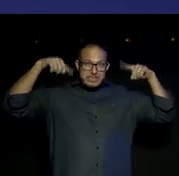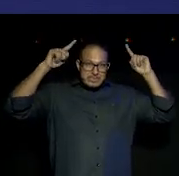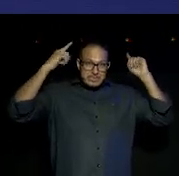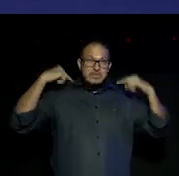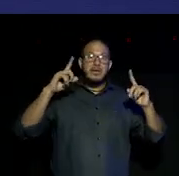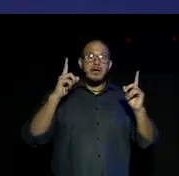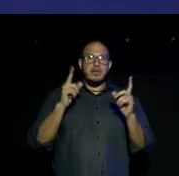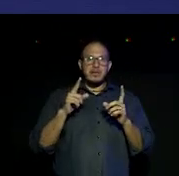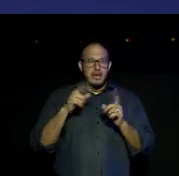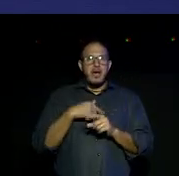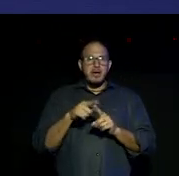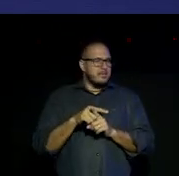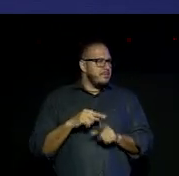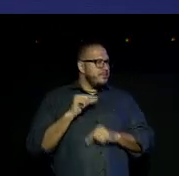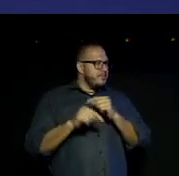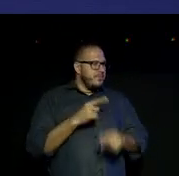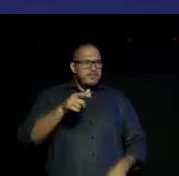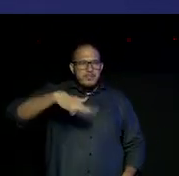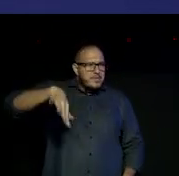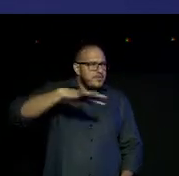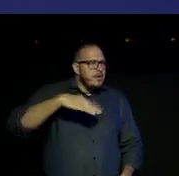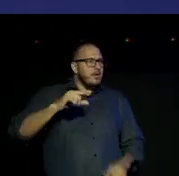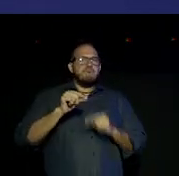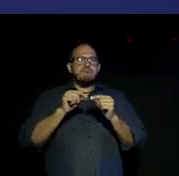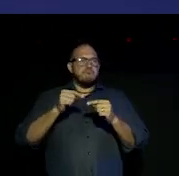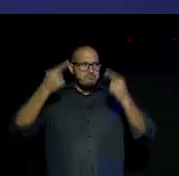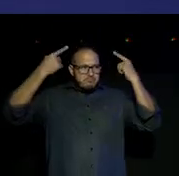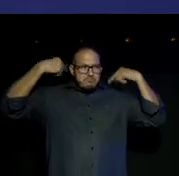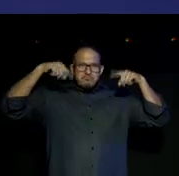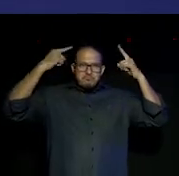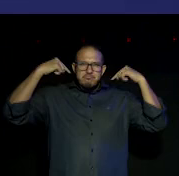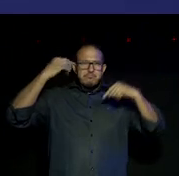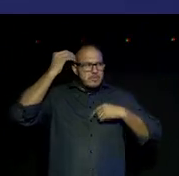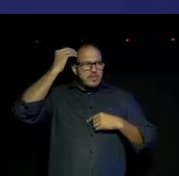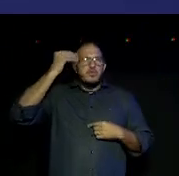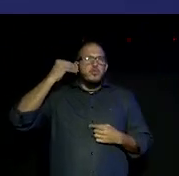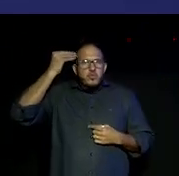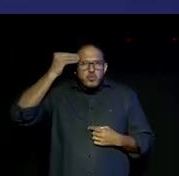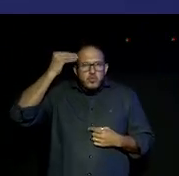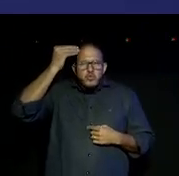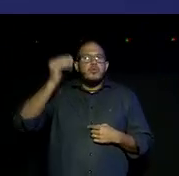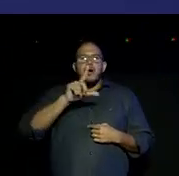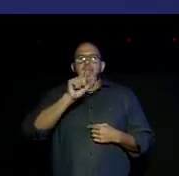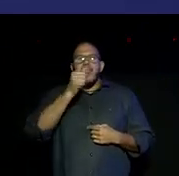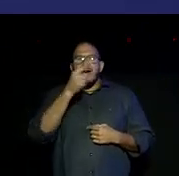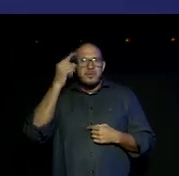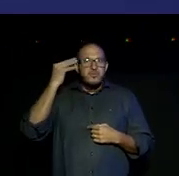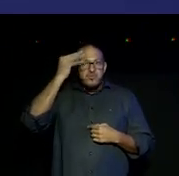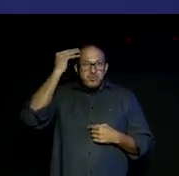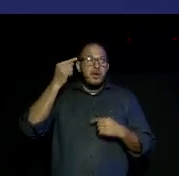espinhos. Ou seja, Psique vai lá pelos espinhos onde aqueles carneiros tinham passado e recolhe a lã de ouro que ficou